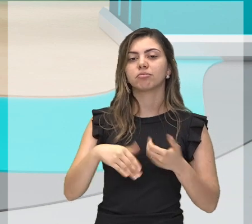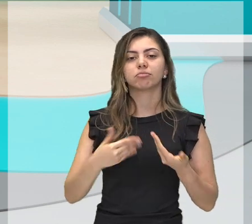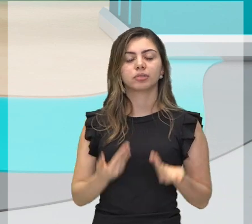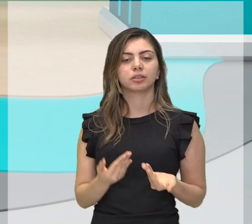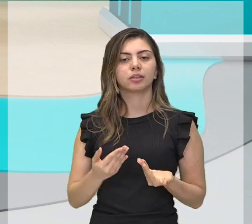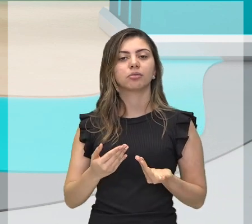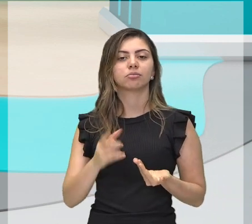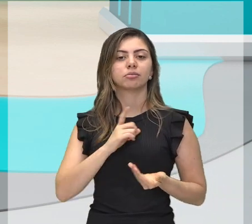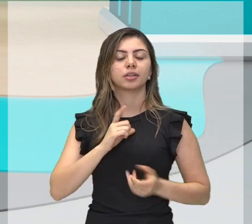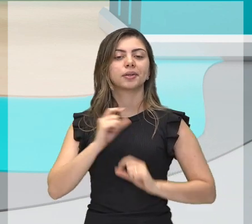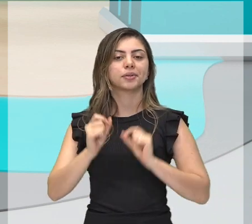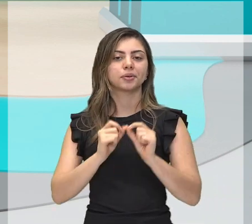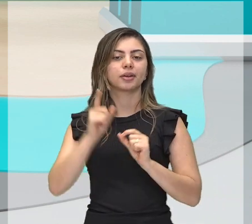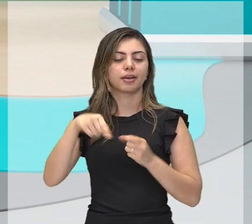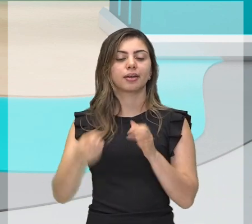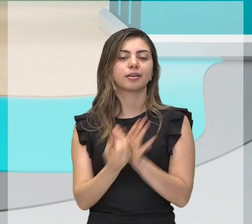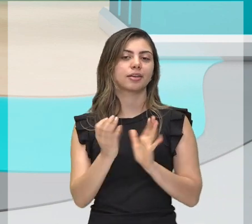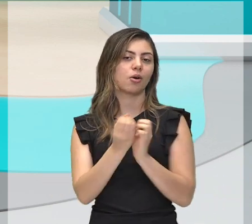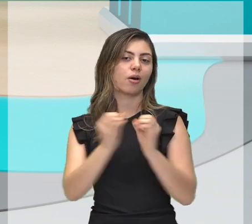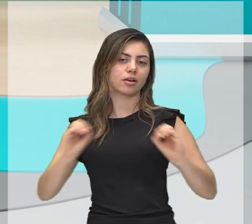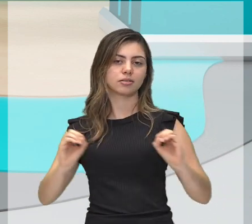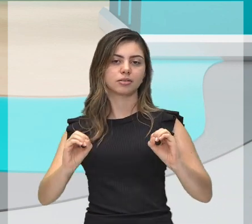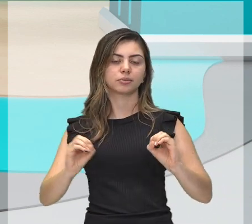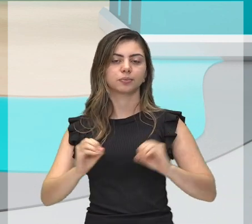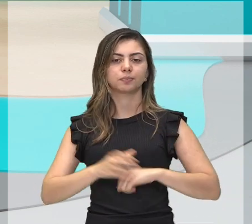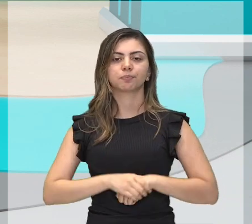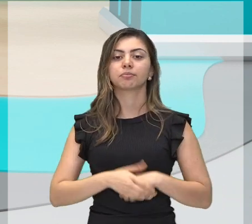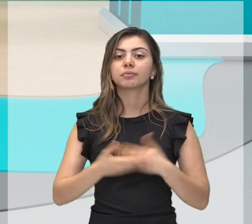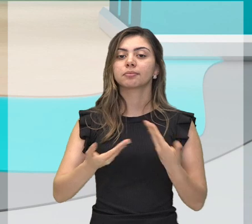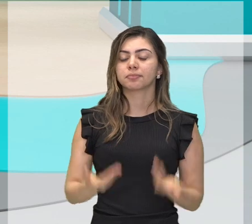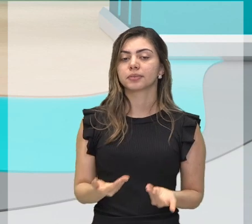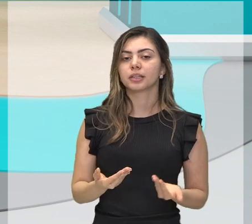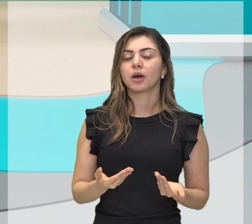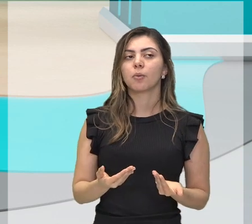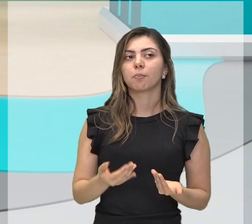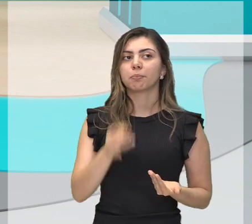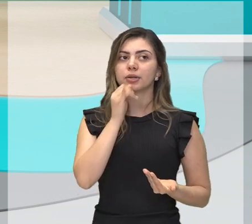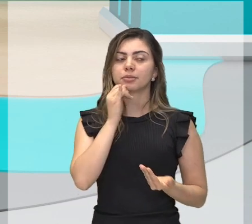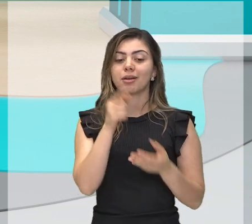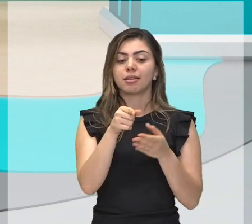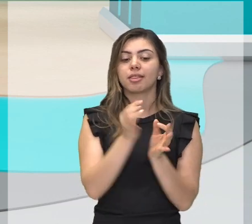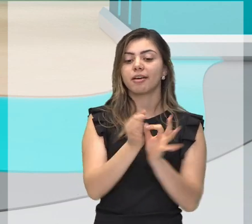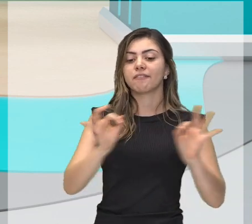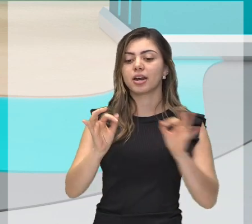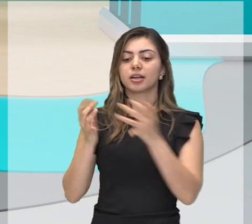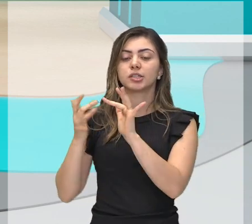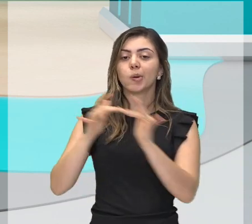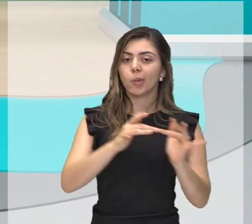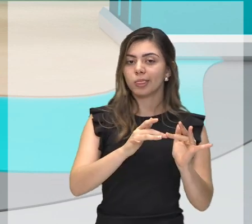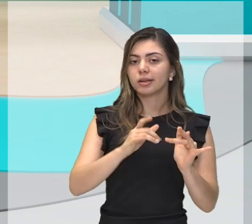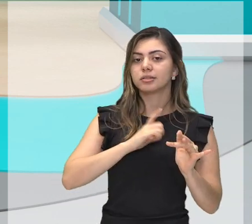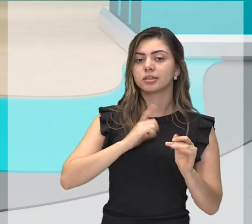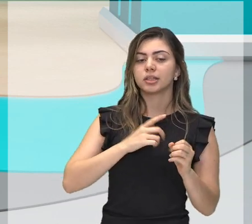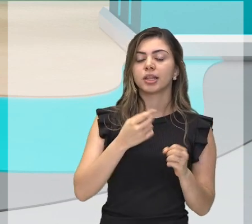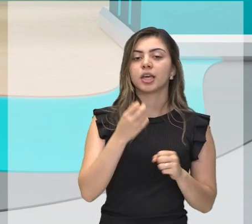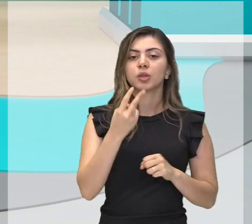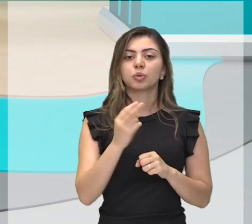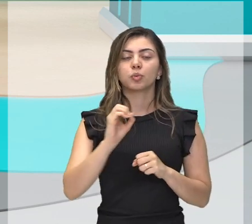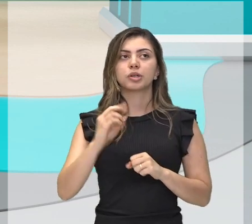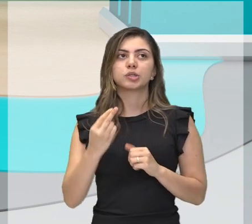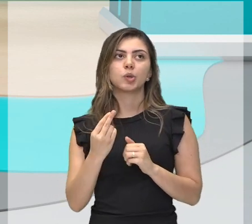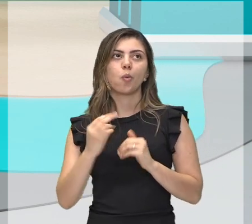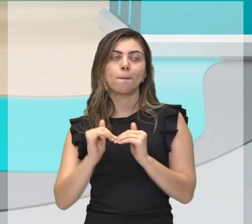nós temos a oração. E quando um contexto tem duas ou